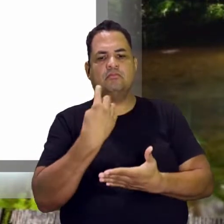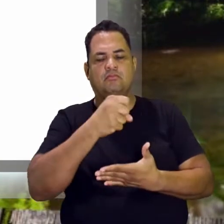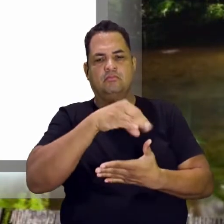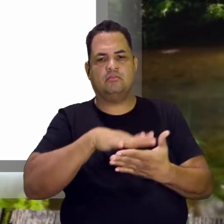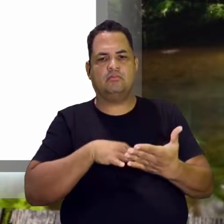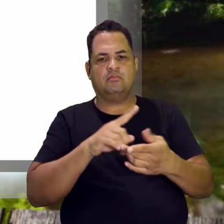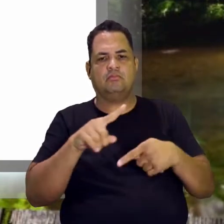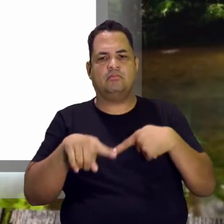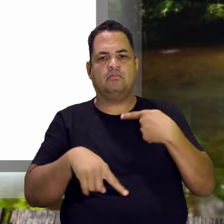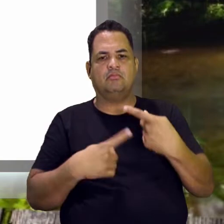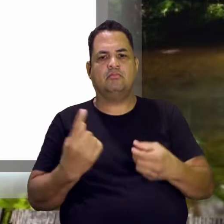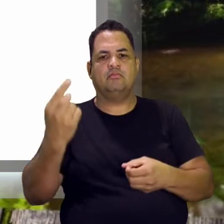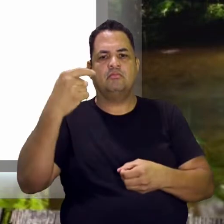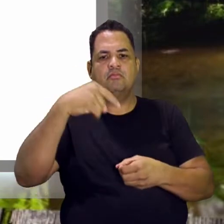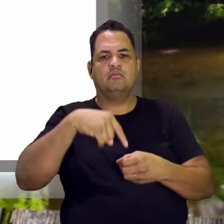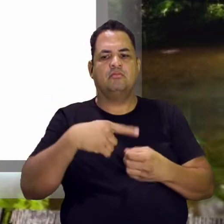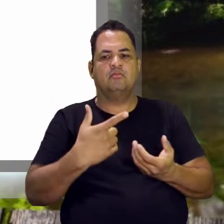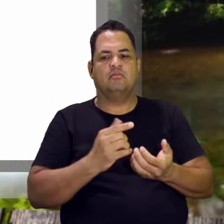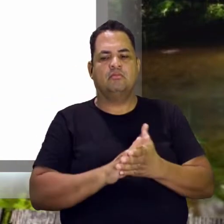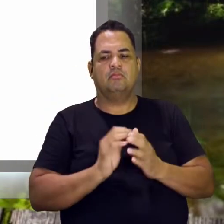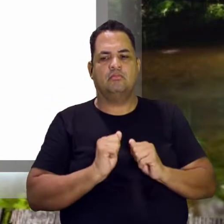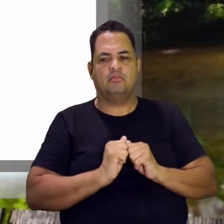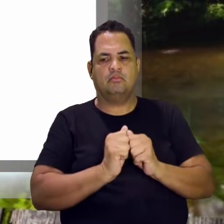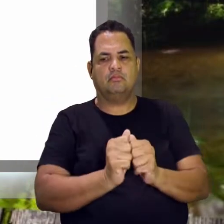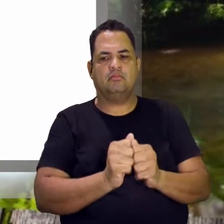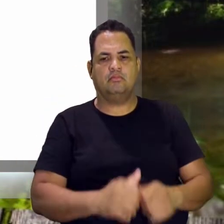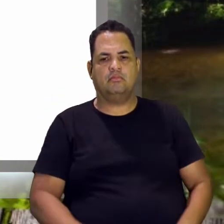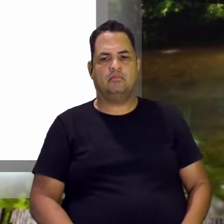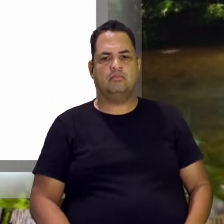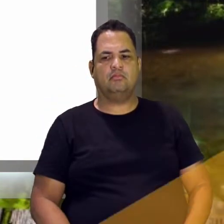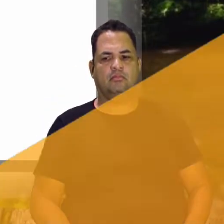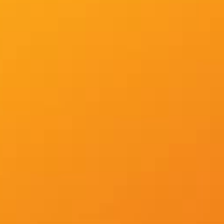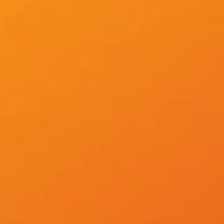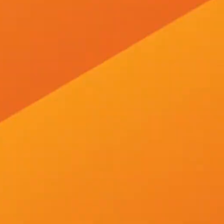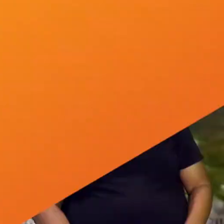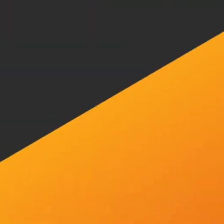questões e a gente já trabalha elas juntinho.